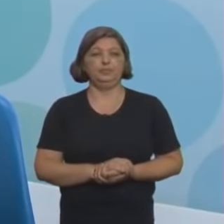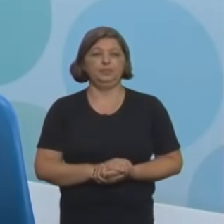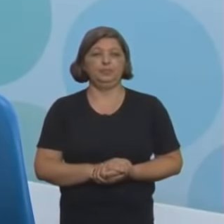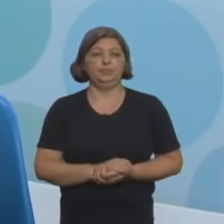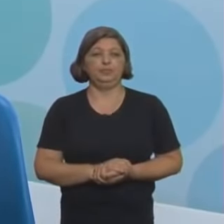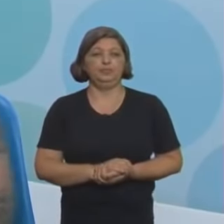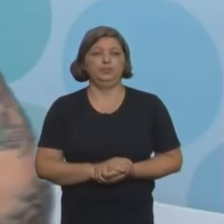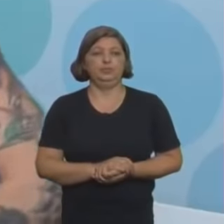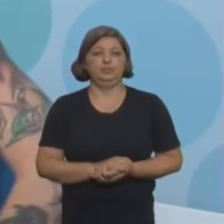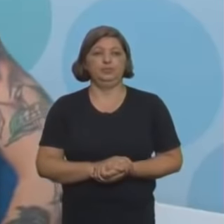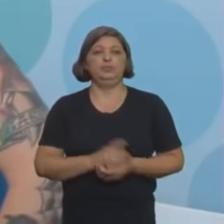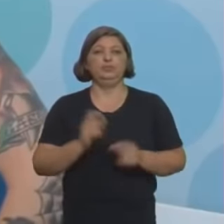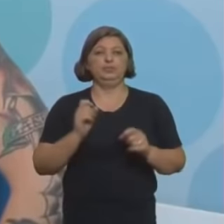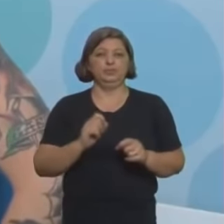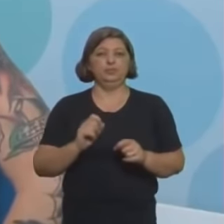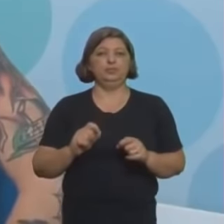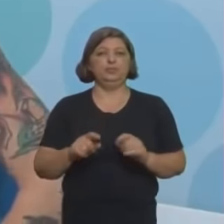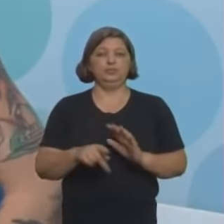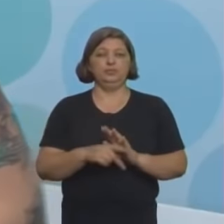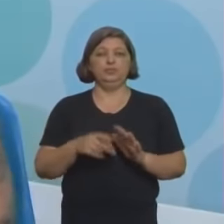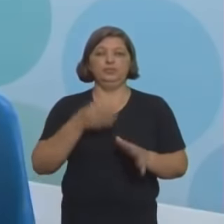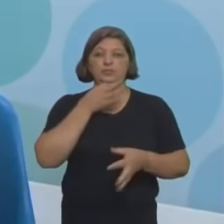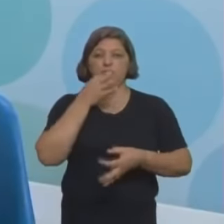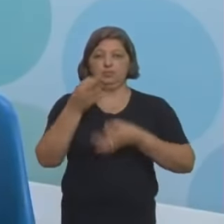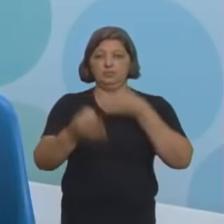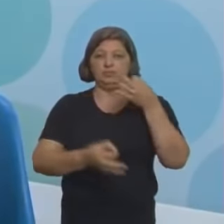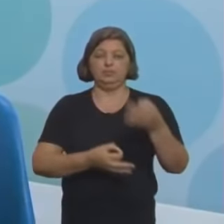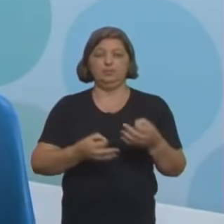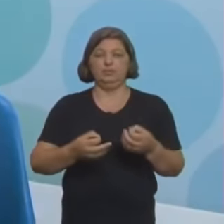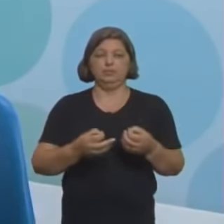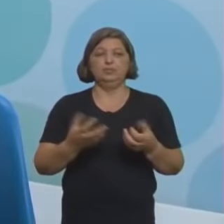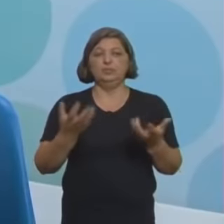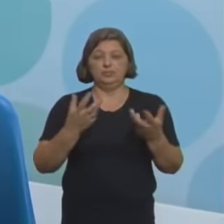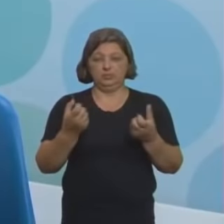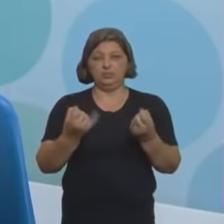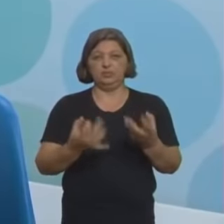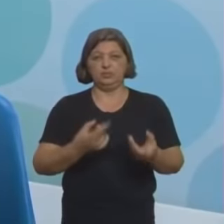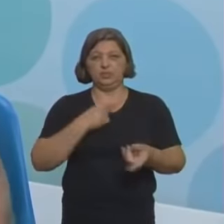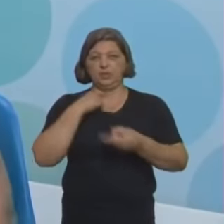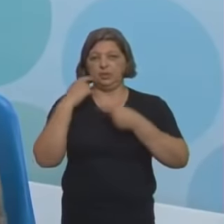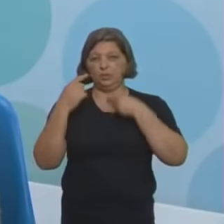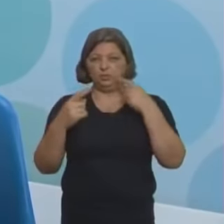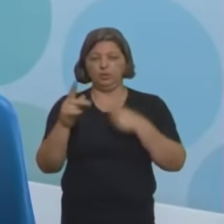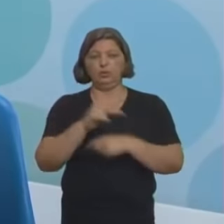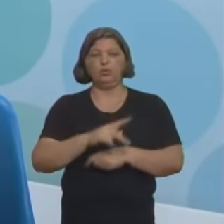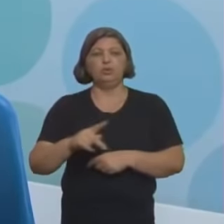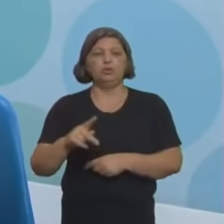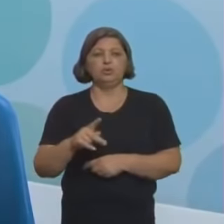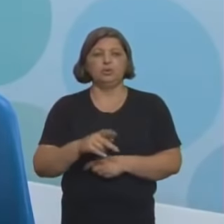Antes de irmos às contribuições, eu queria só esclarecer uma dúvida aqui da professora